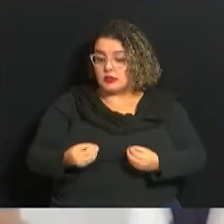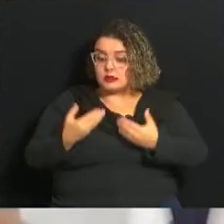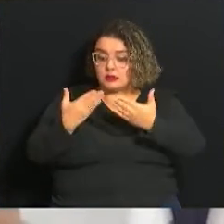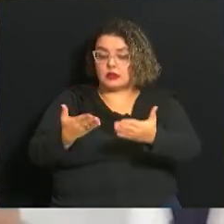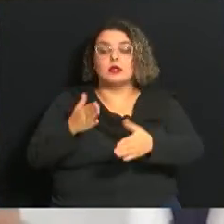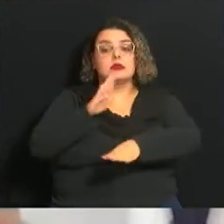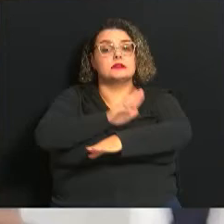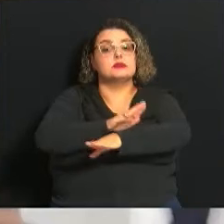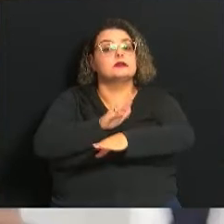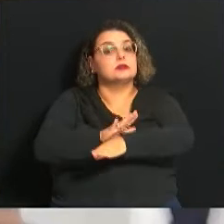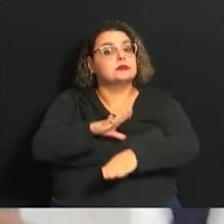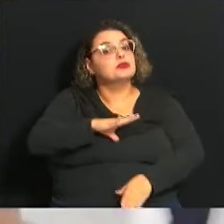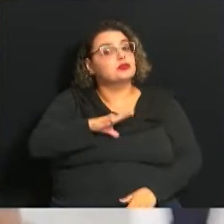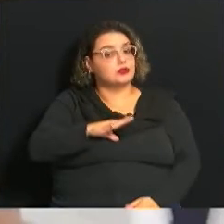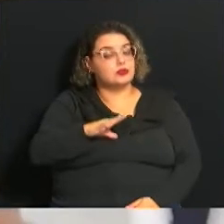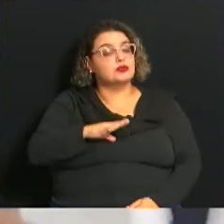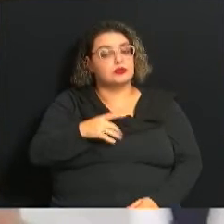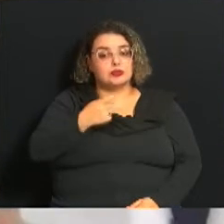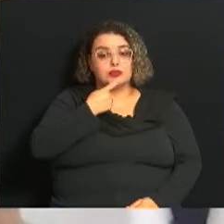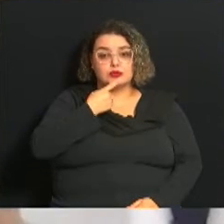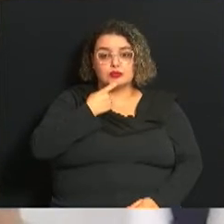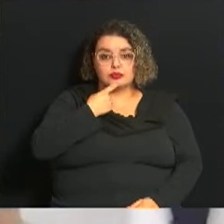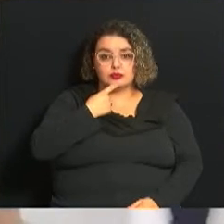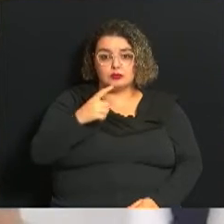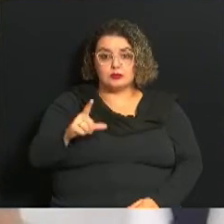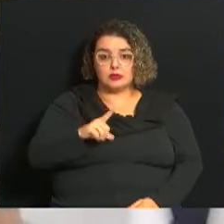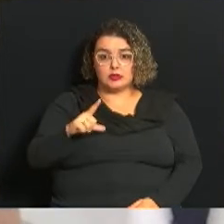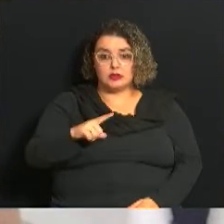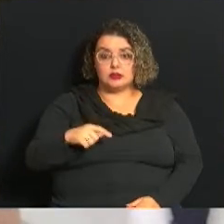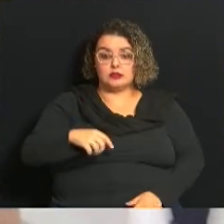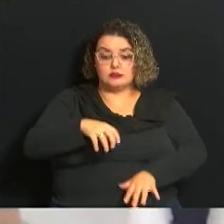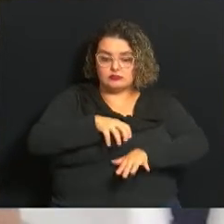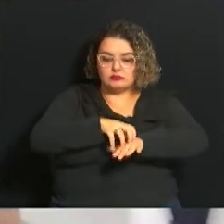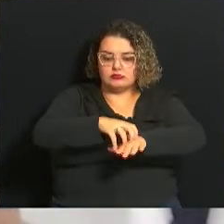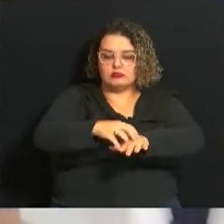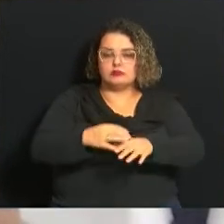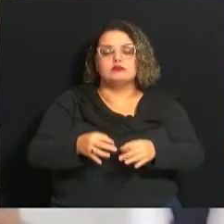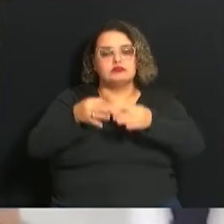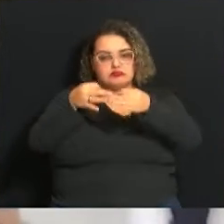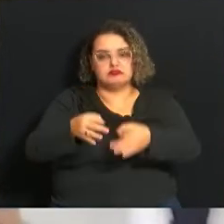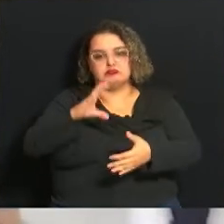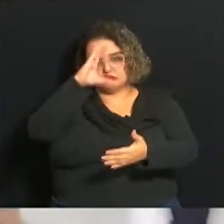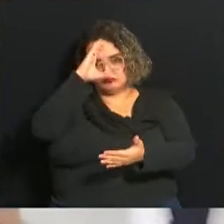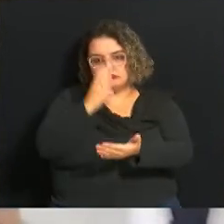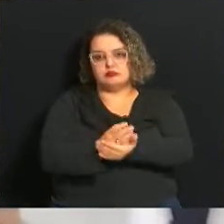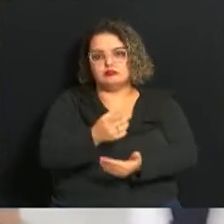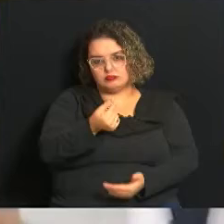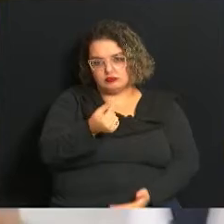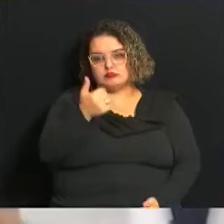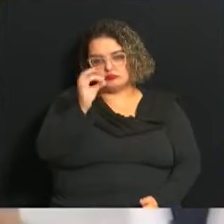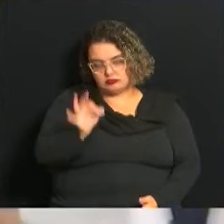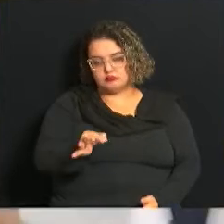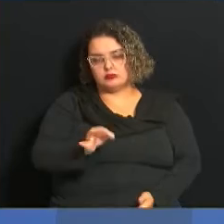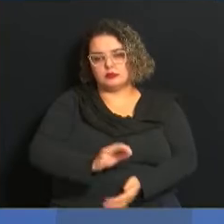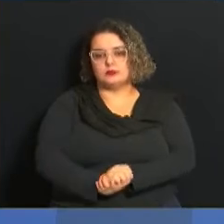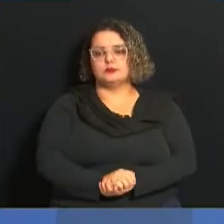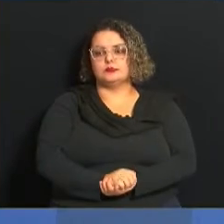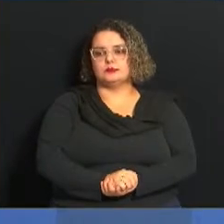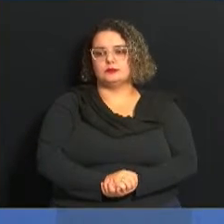ao município, né, a ter um transporte que seja de confiança e que tenha um preço justo.